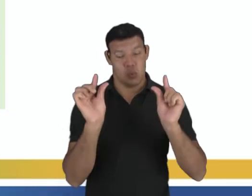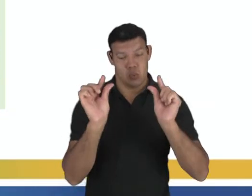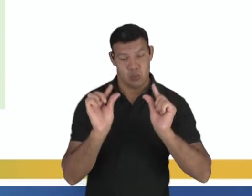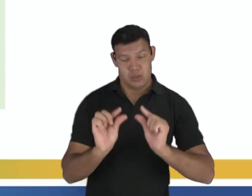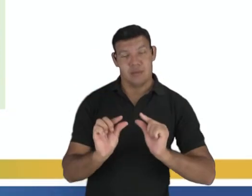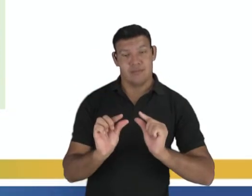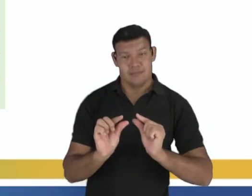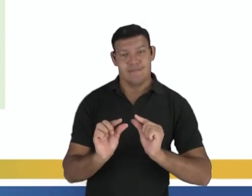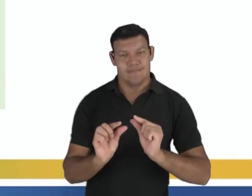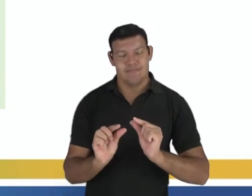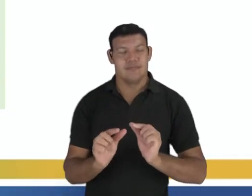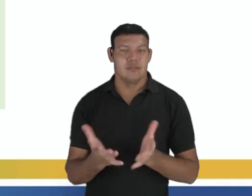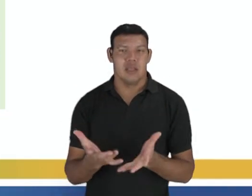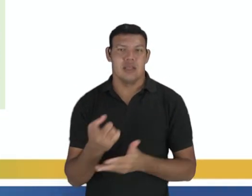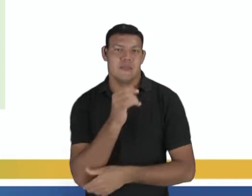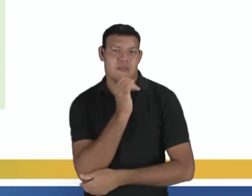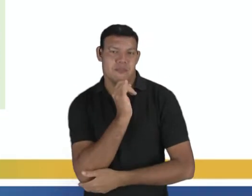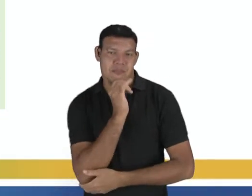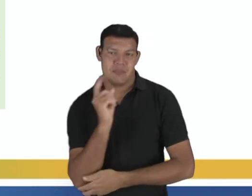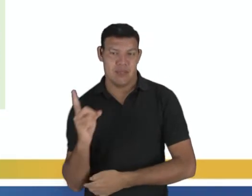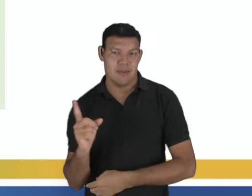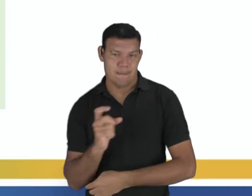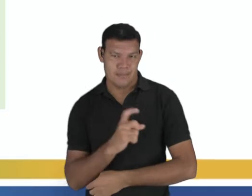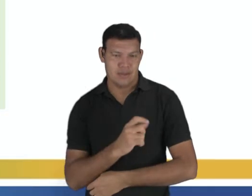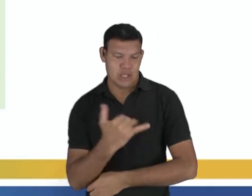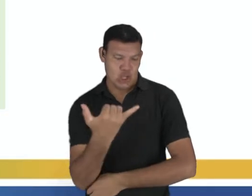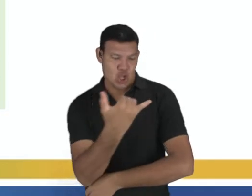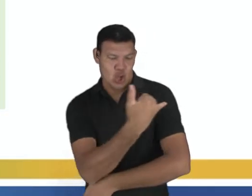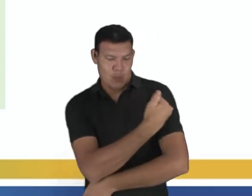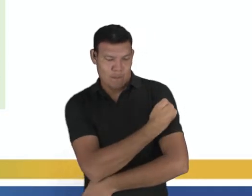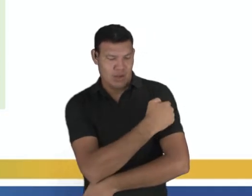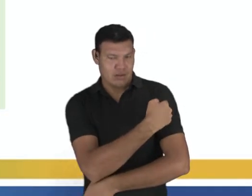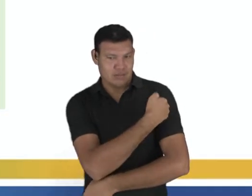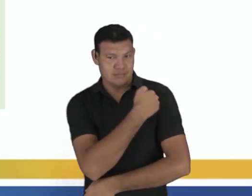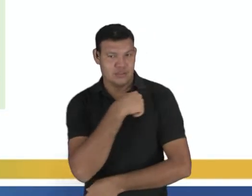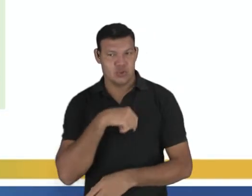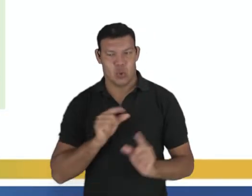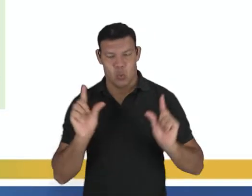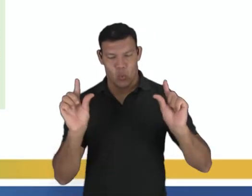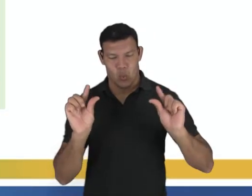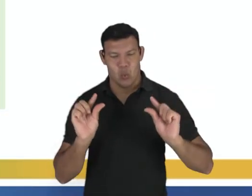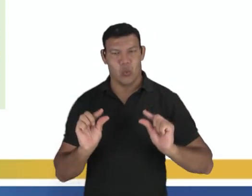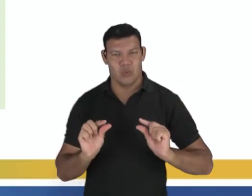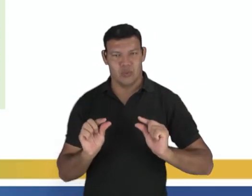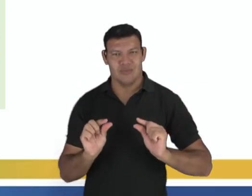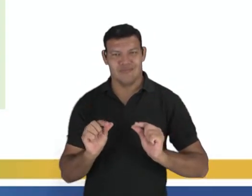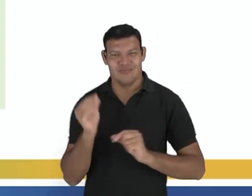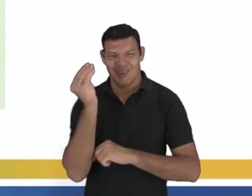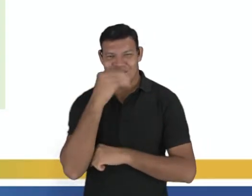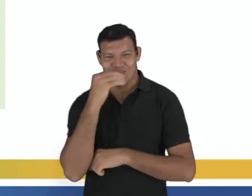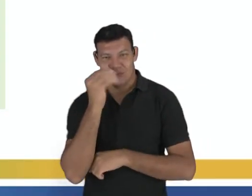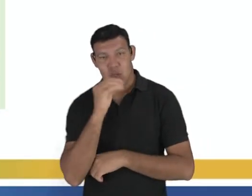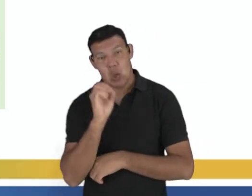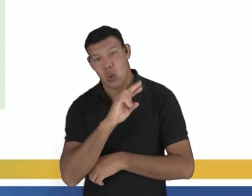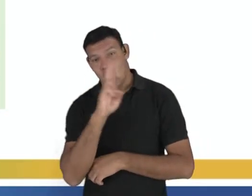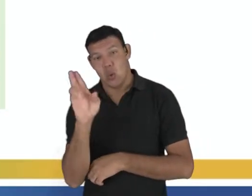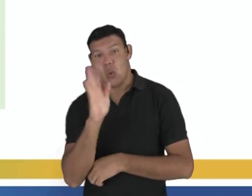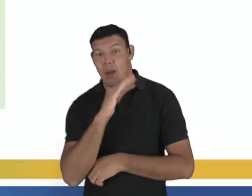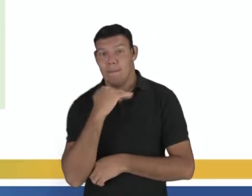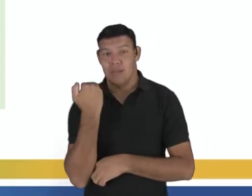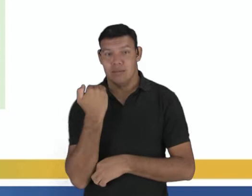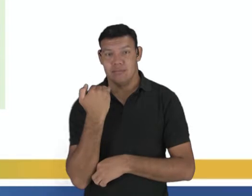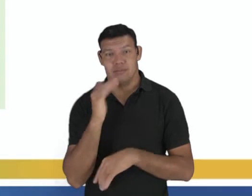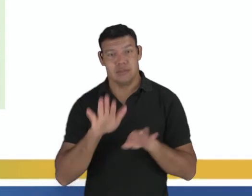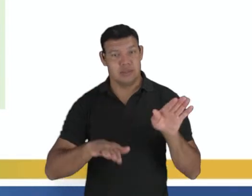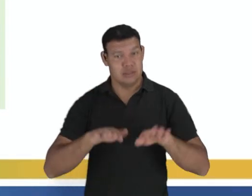o organismo que está ali na vacina, que vai ser injetado na pessoa, ele vai estar atenuado, ou seja, enfraquecido ou